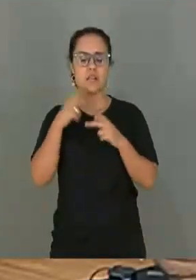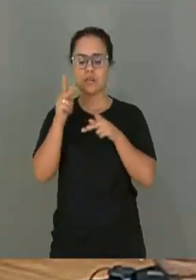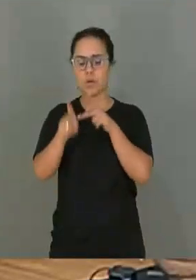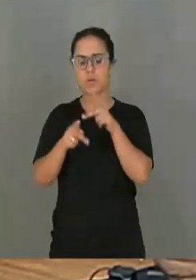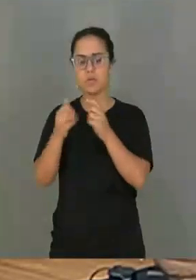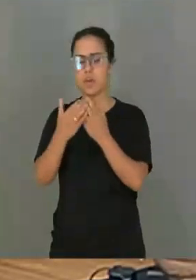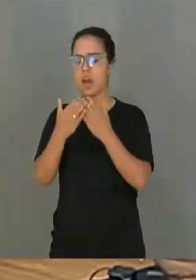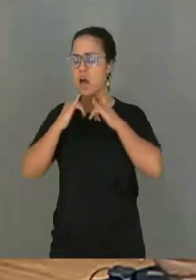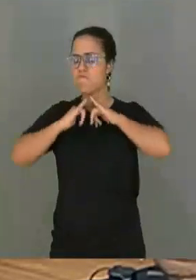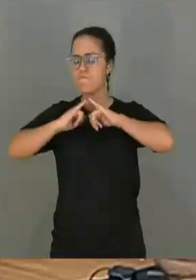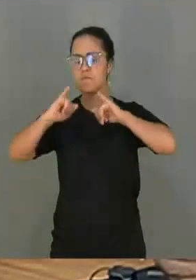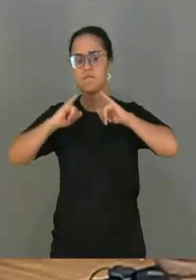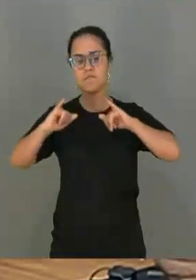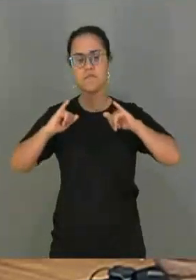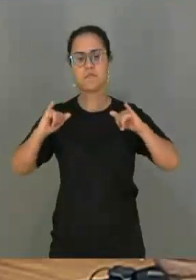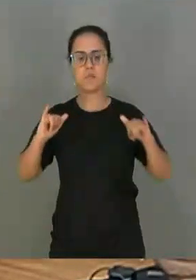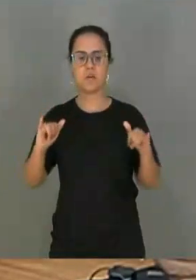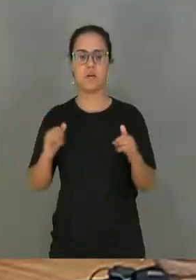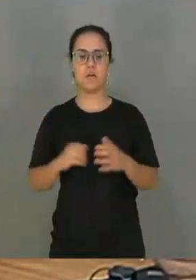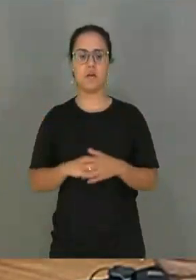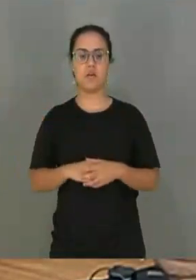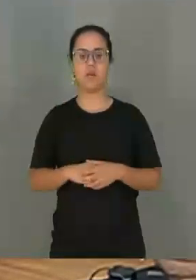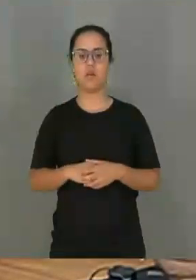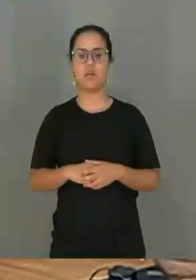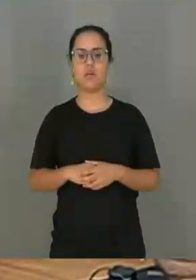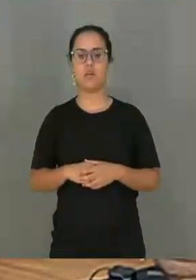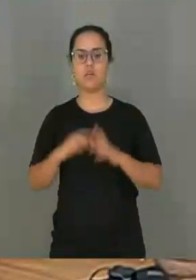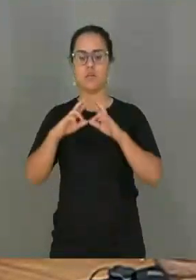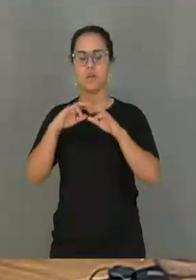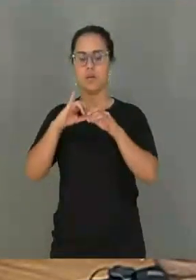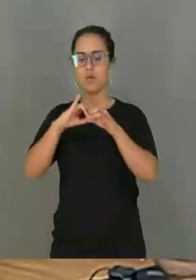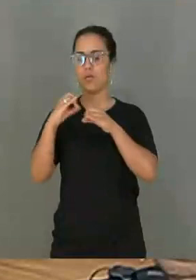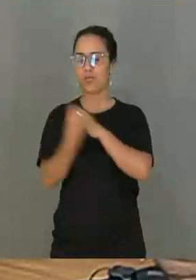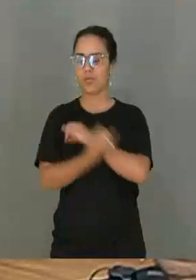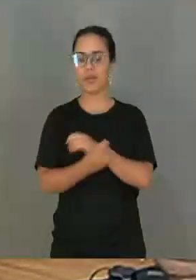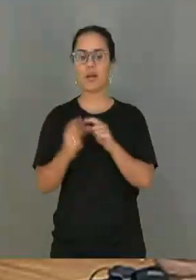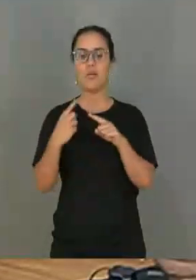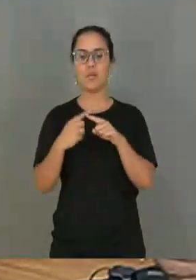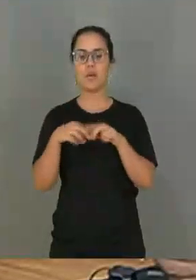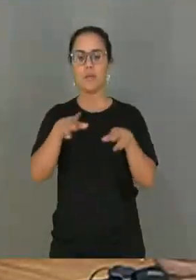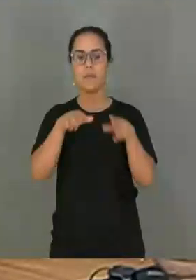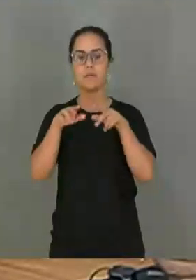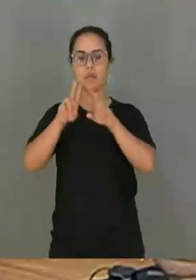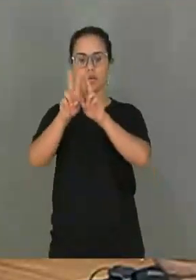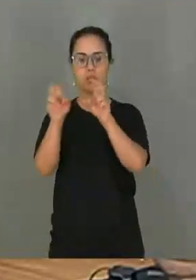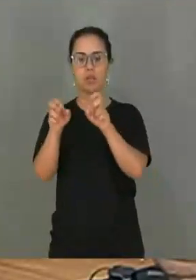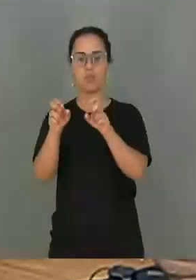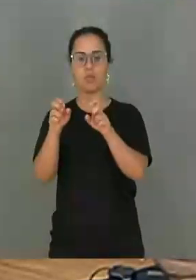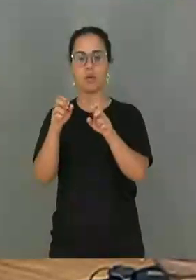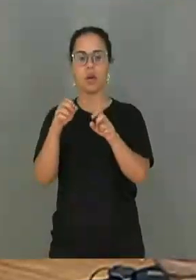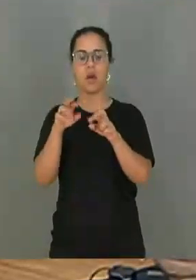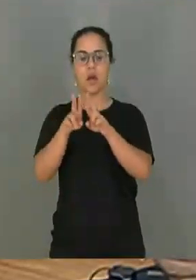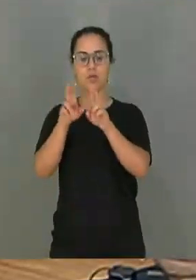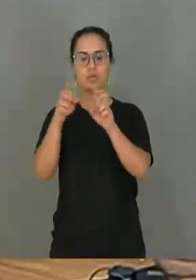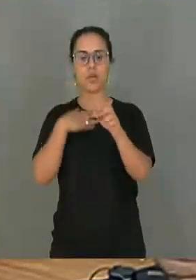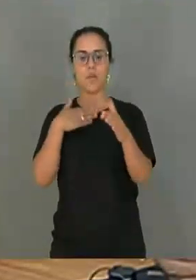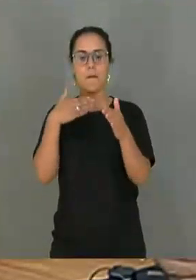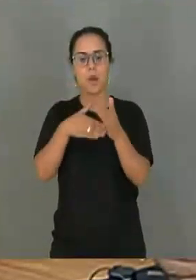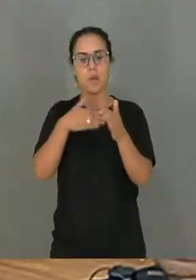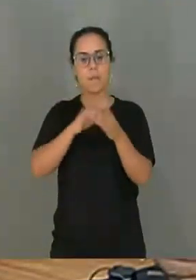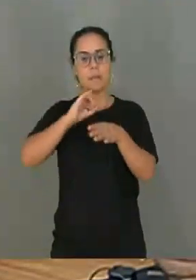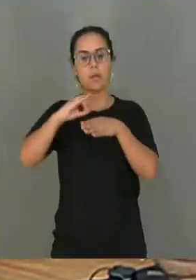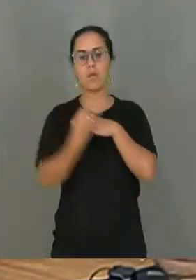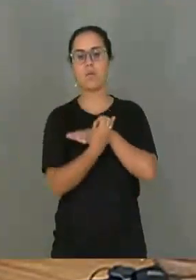foi amplamente divulgada, né, pelas redes sociais, porque parece que esse assunto é um assunto proibido em algumas